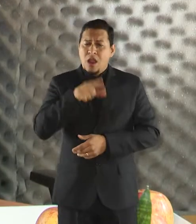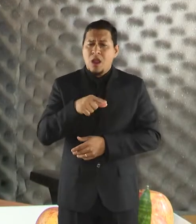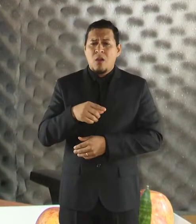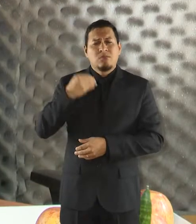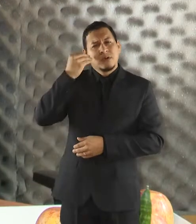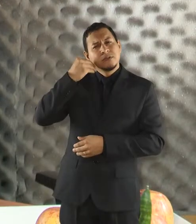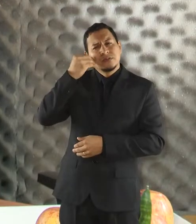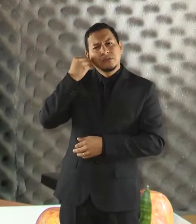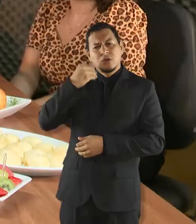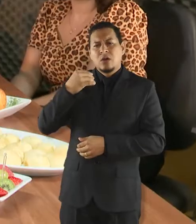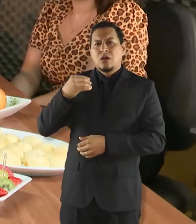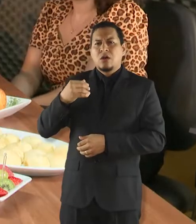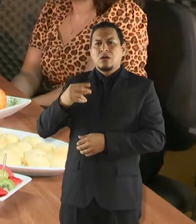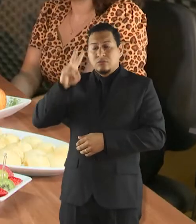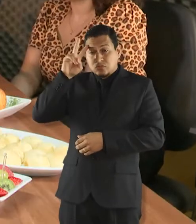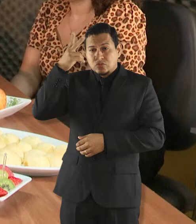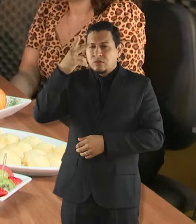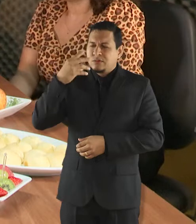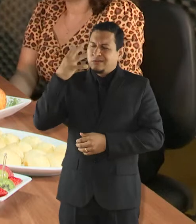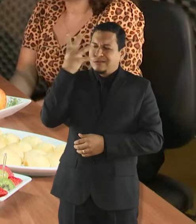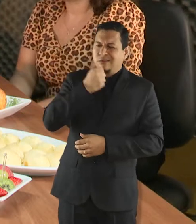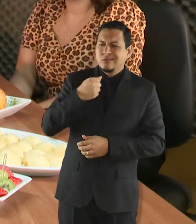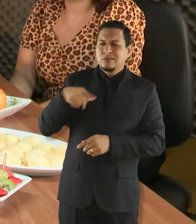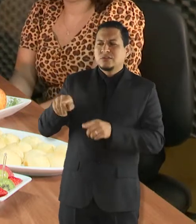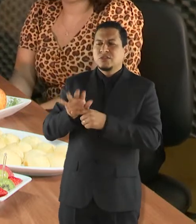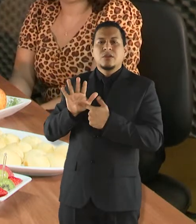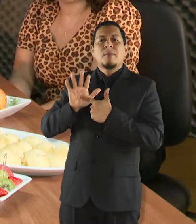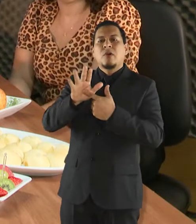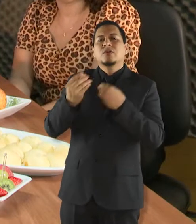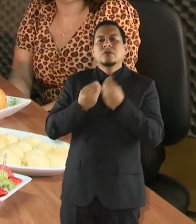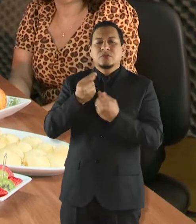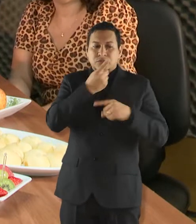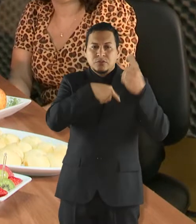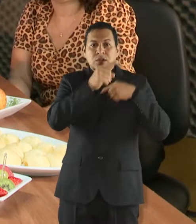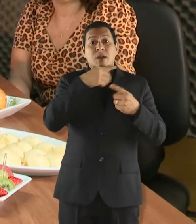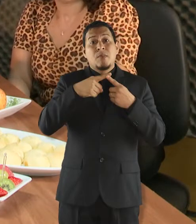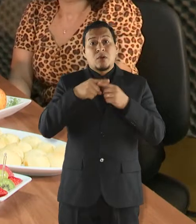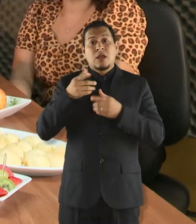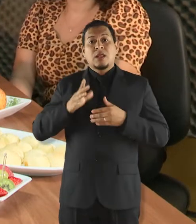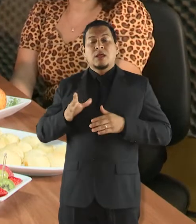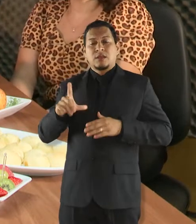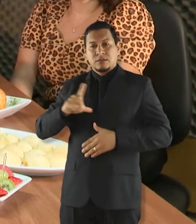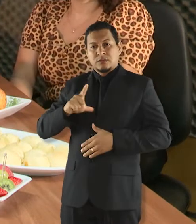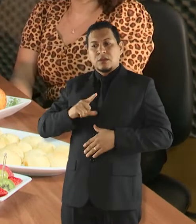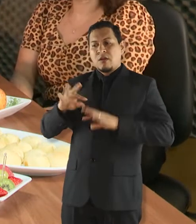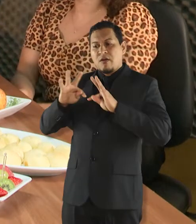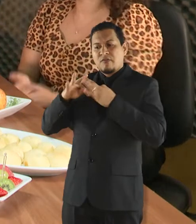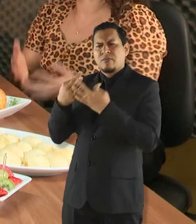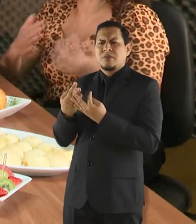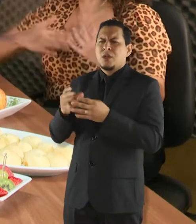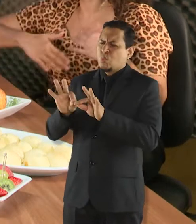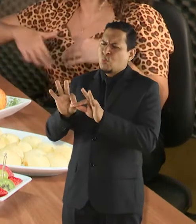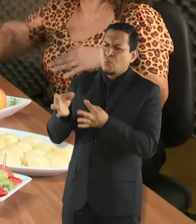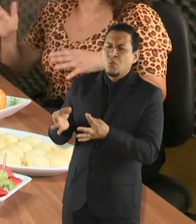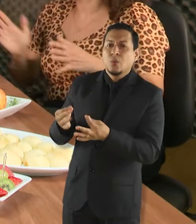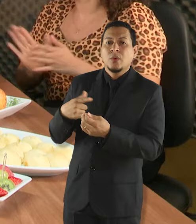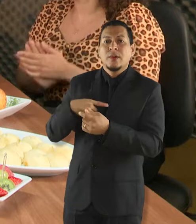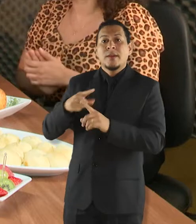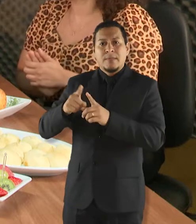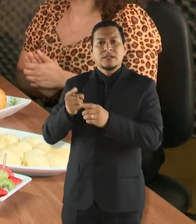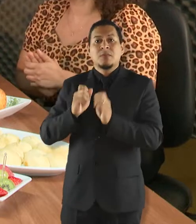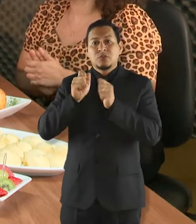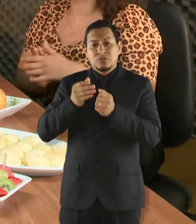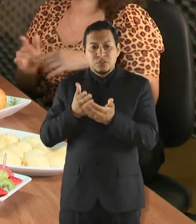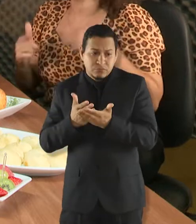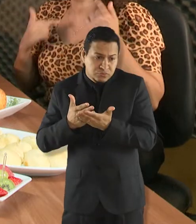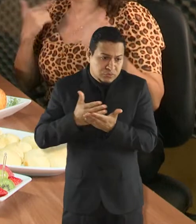história bonita e é uma história de superação, né? Porque a Aurilene, ela tem origens humildes, ela poderia ter seguido o mesmo caminho